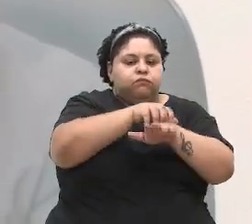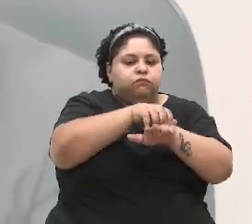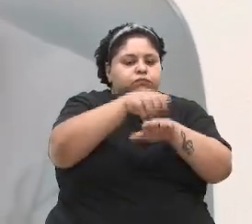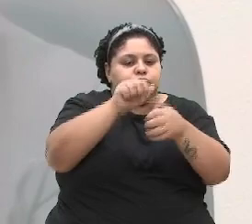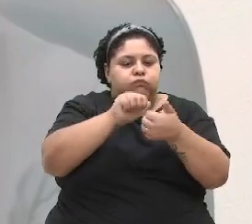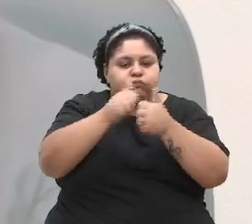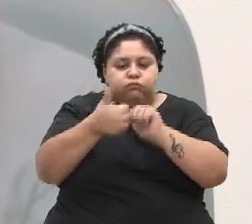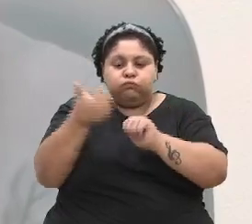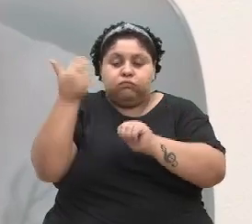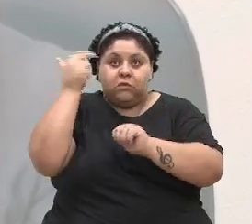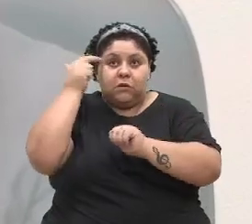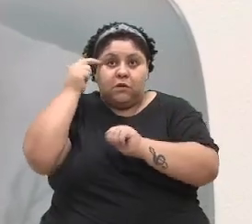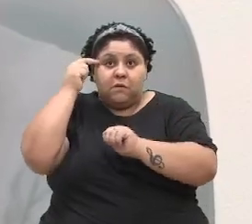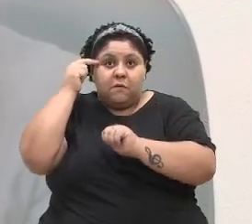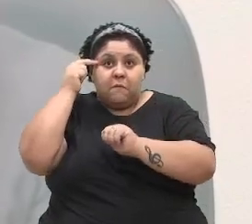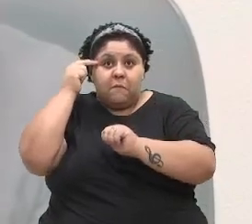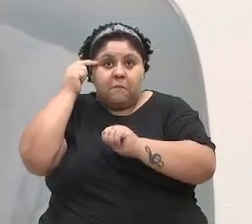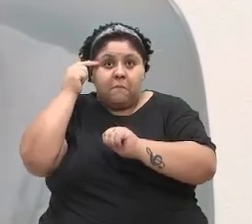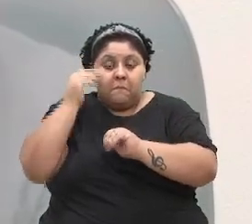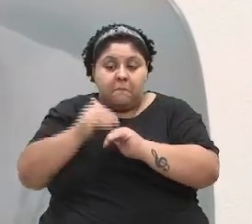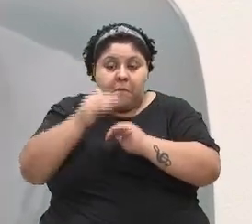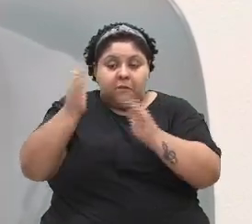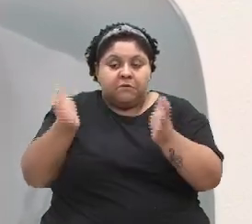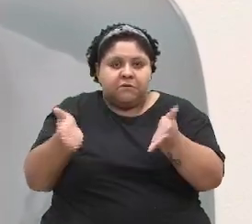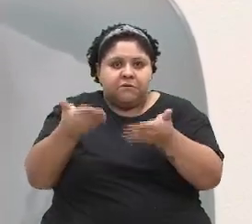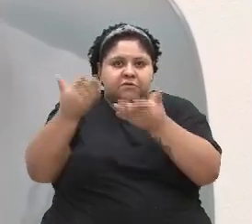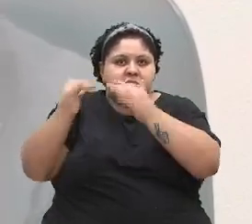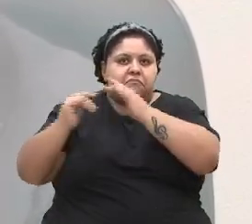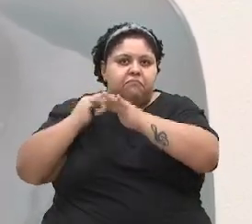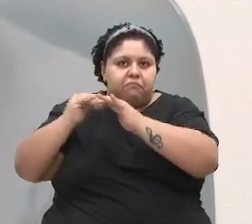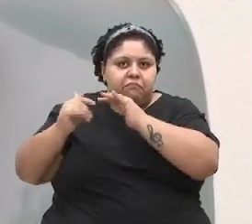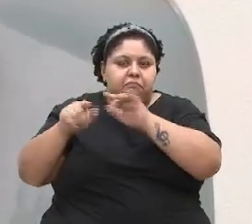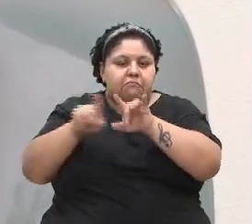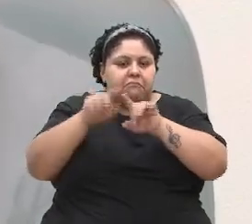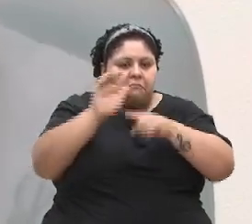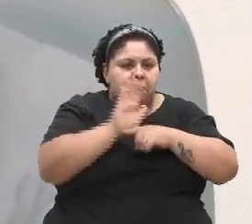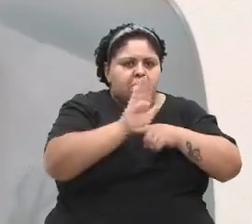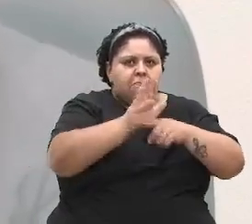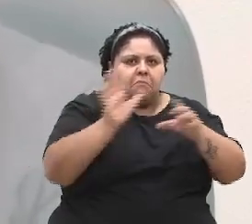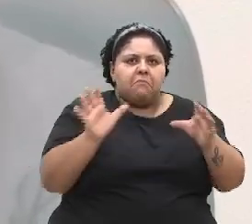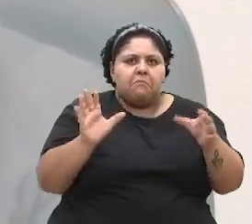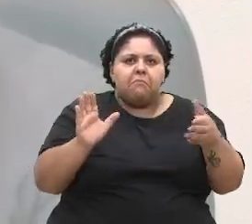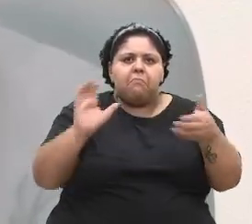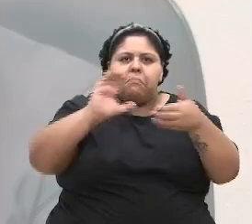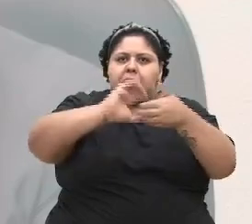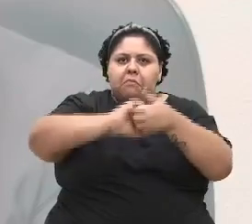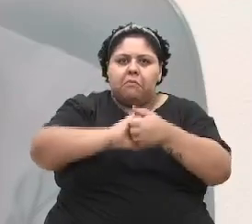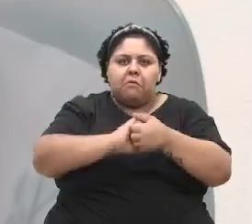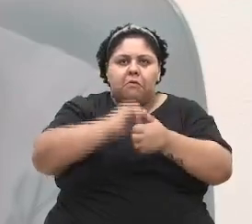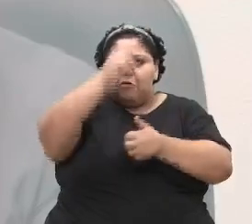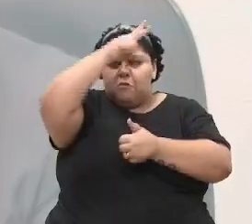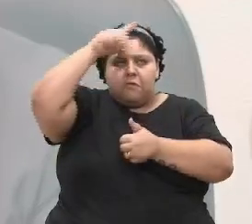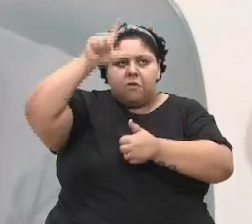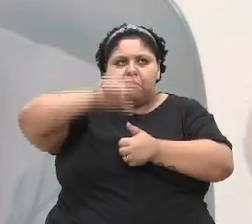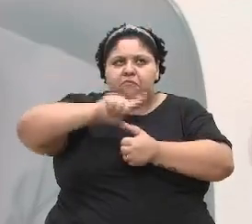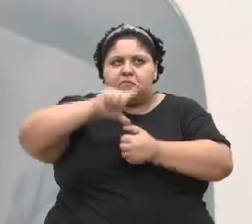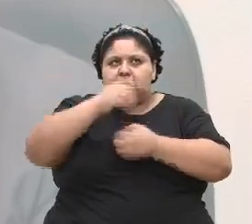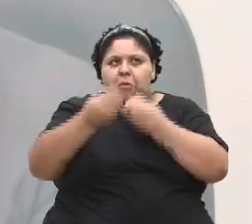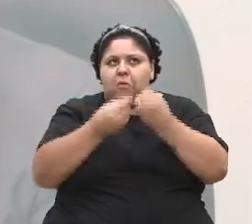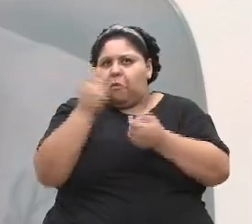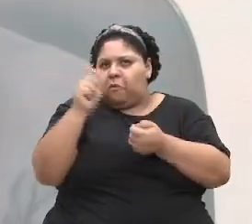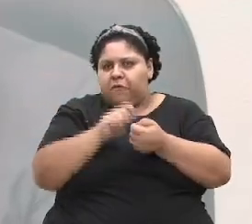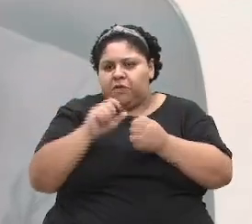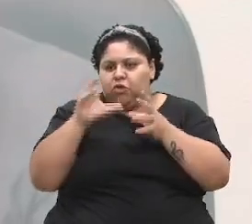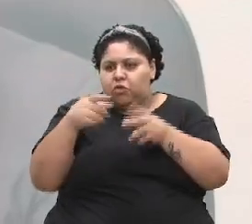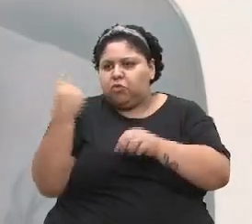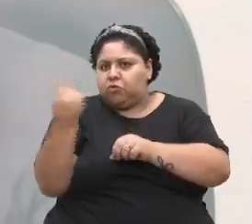que cada vez mais incentivar movimentos. E sou a favor também de parcerias. O município não tem condições de fazer tudo